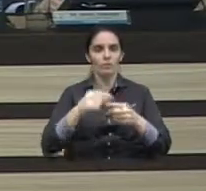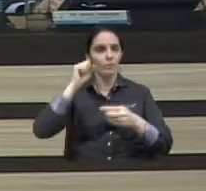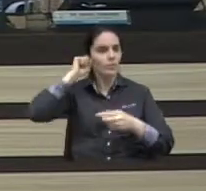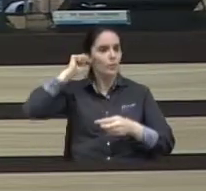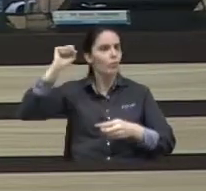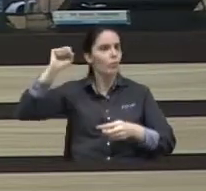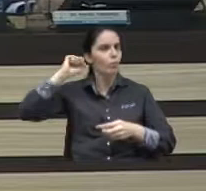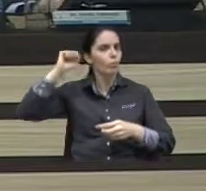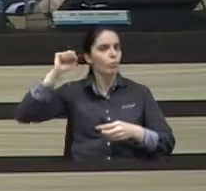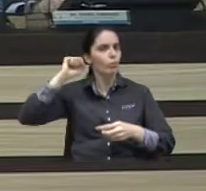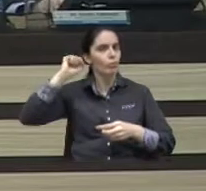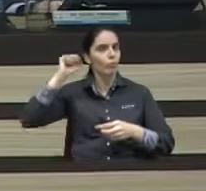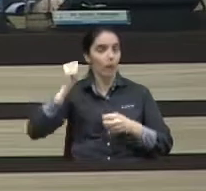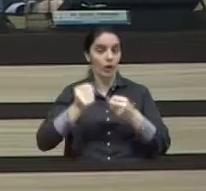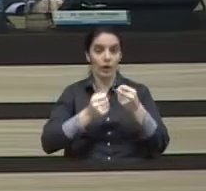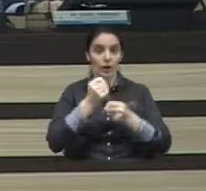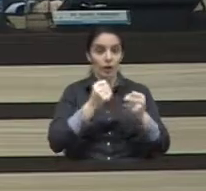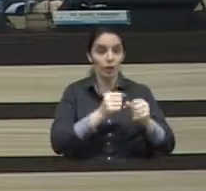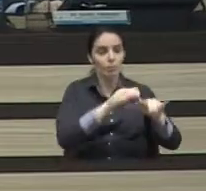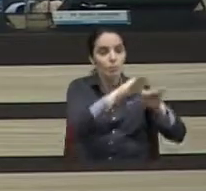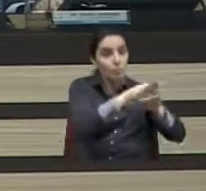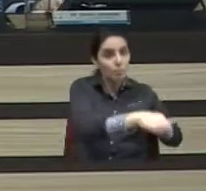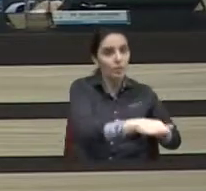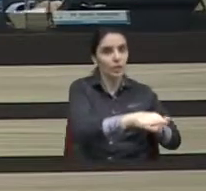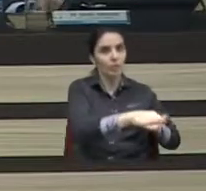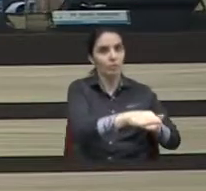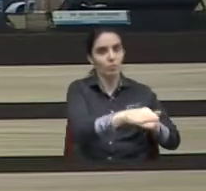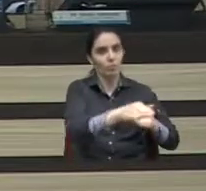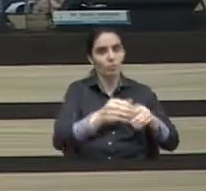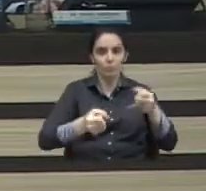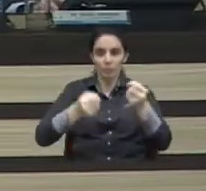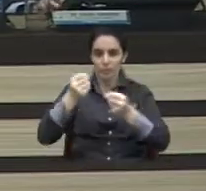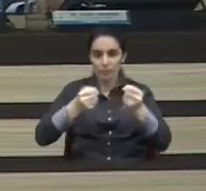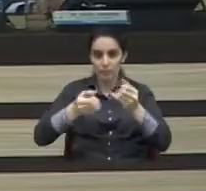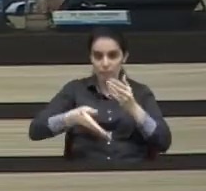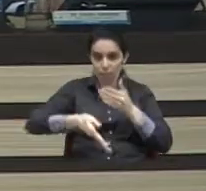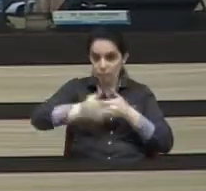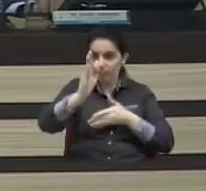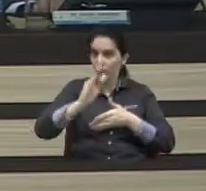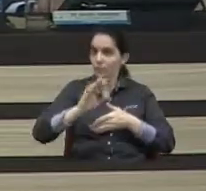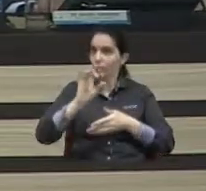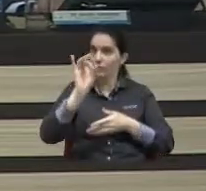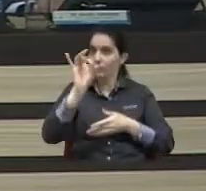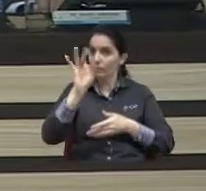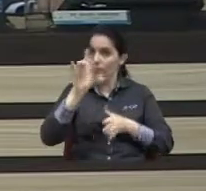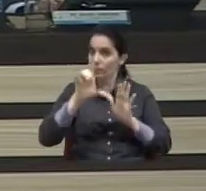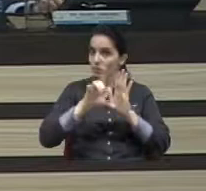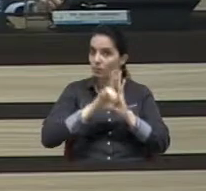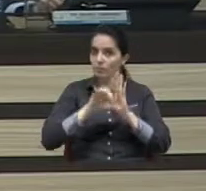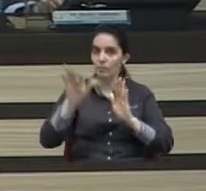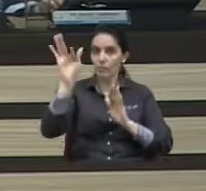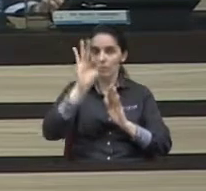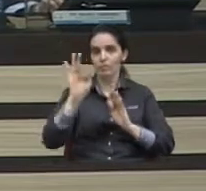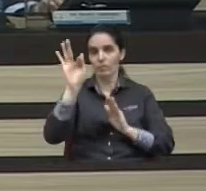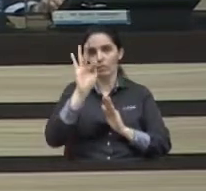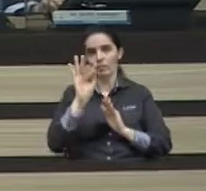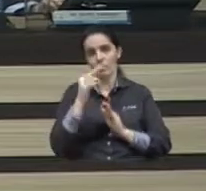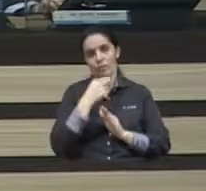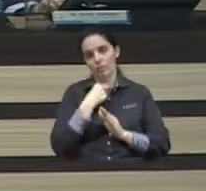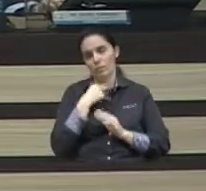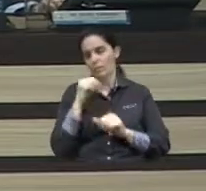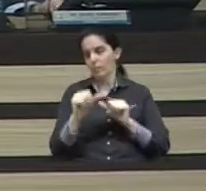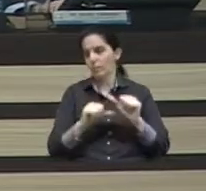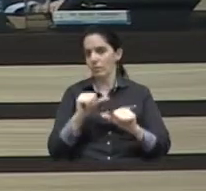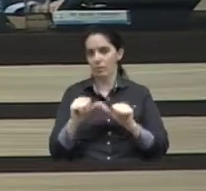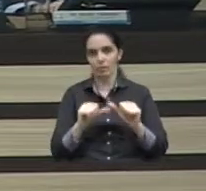São carros que estão parados. Carros em movimento tem uma lei federal e não pode ser mexida nessa lei. Então,